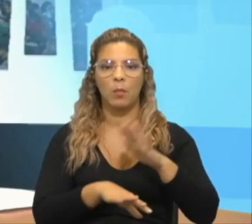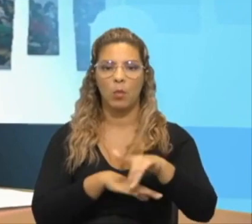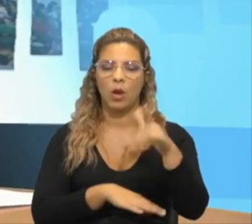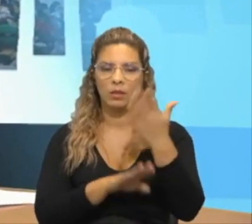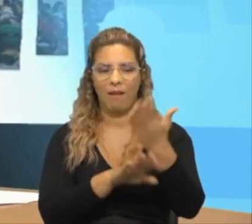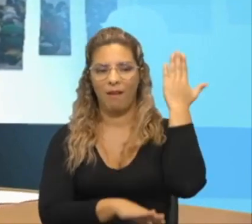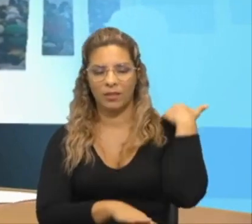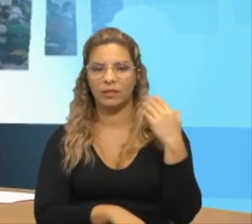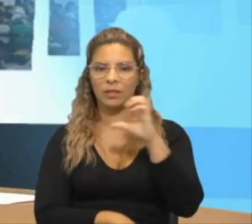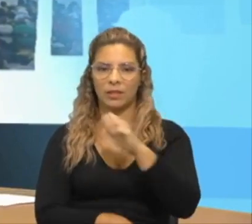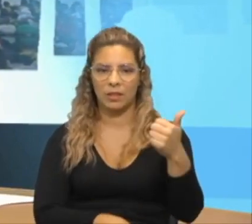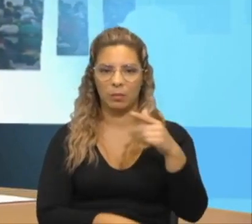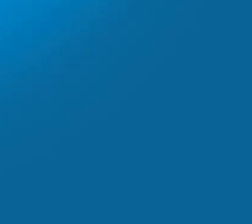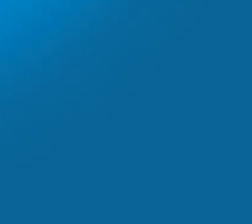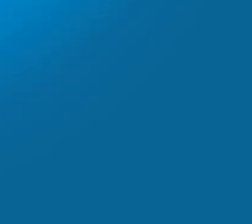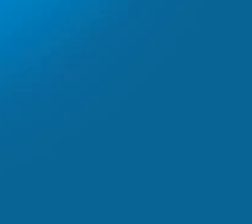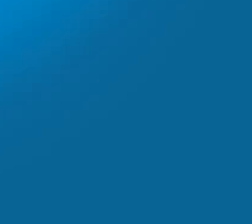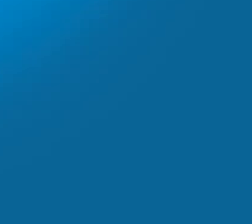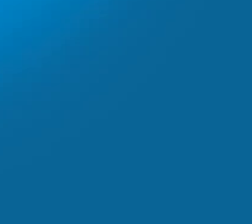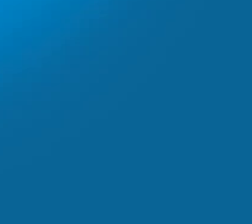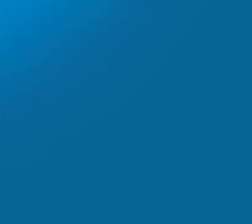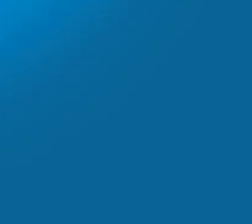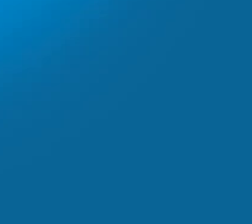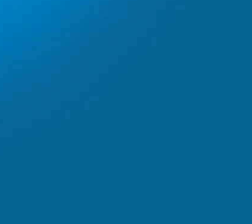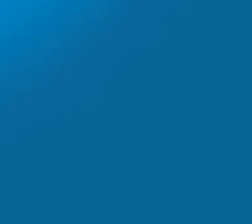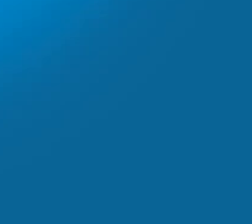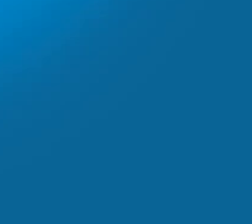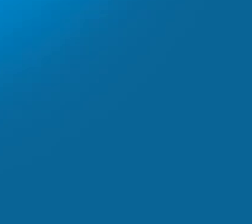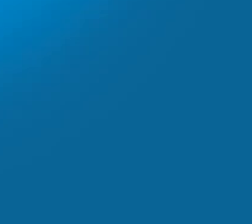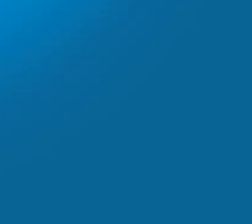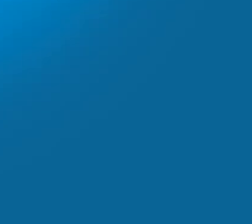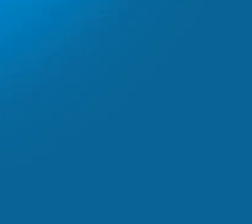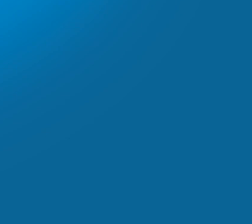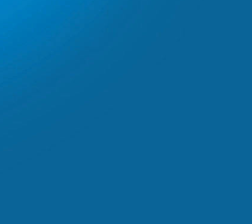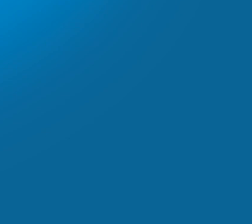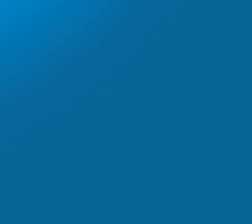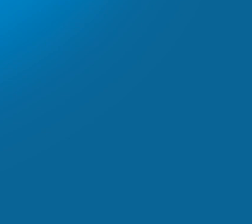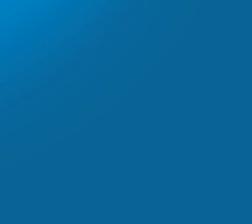do Papa no Centro Cultural de Belém. Muito obrigado. Muito obrigado.